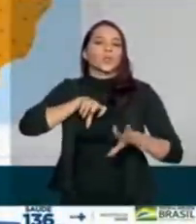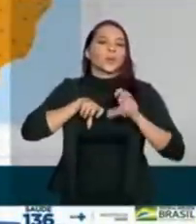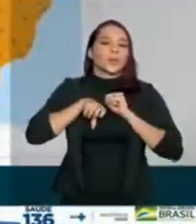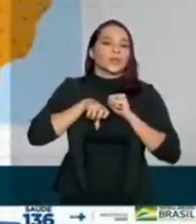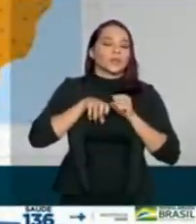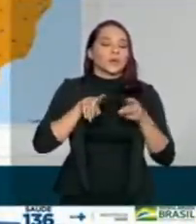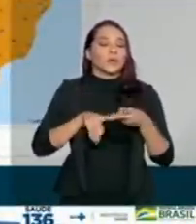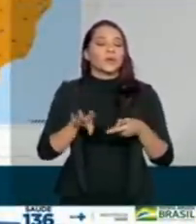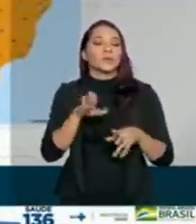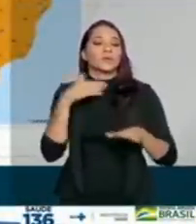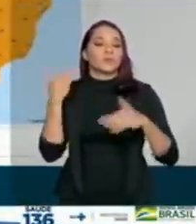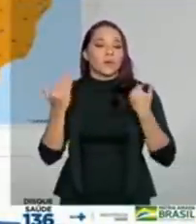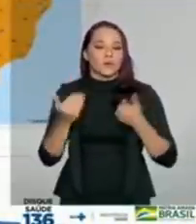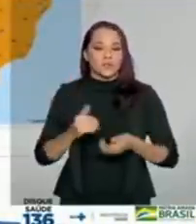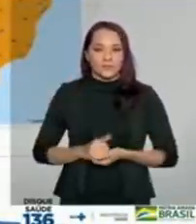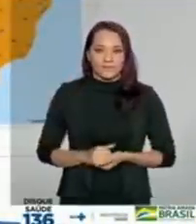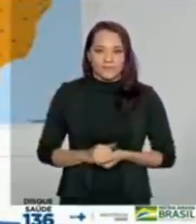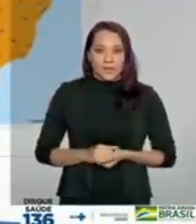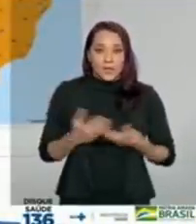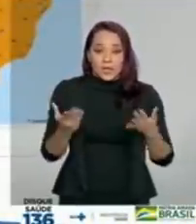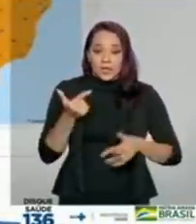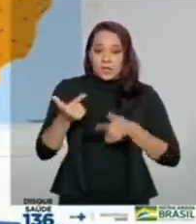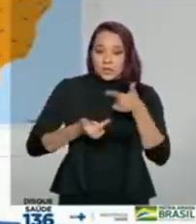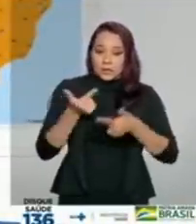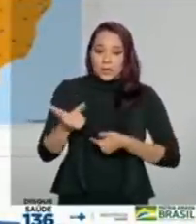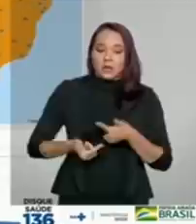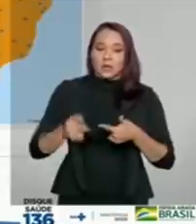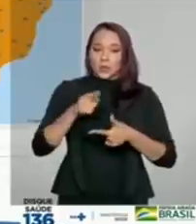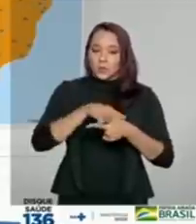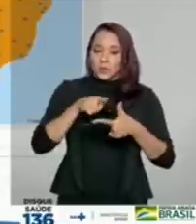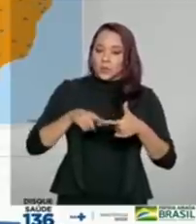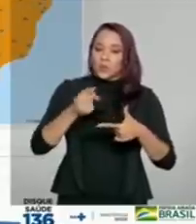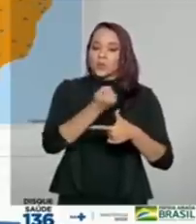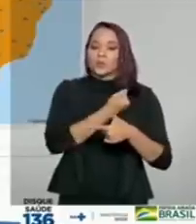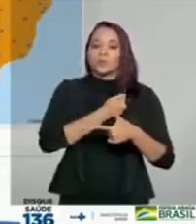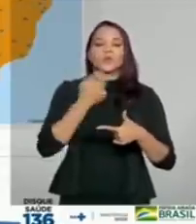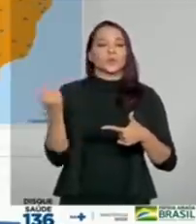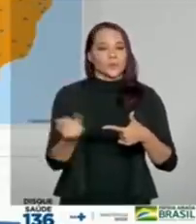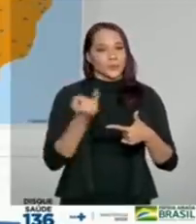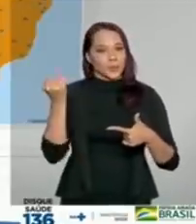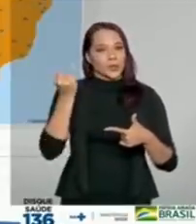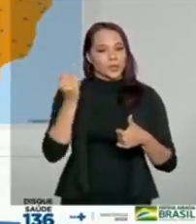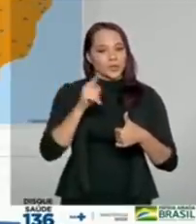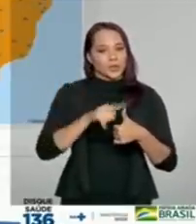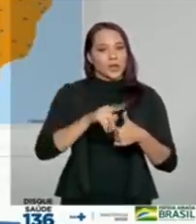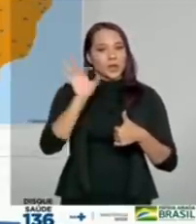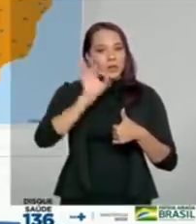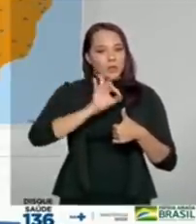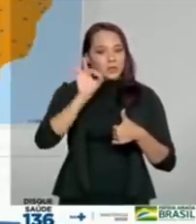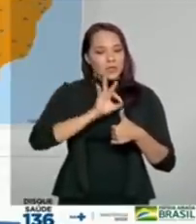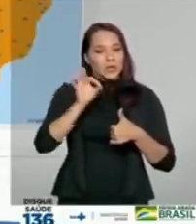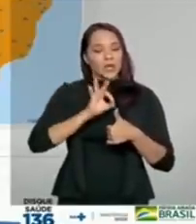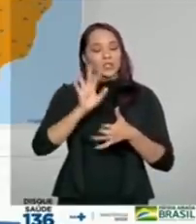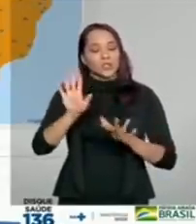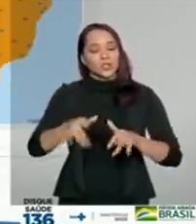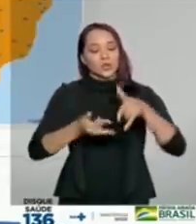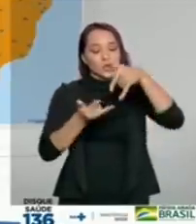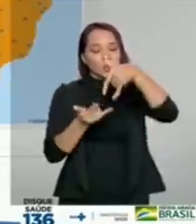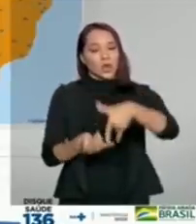o de óbito. Estamos trabalhando dois números importantíssimos, que são percentual de ocupação de